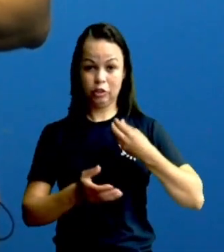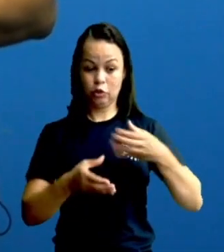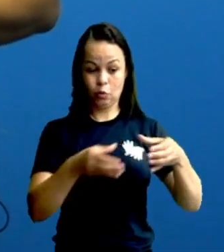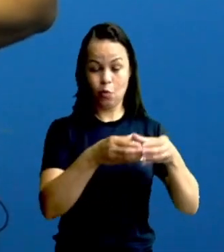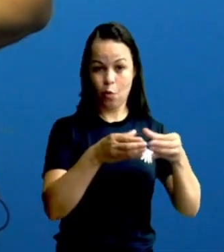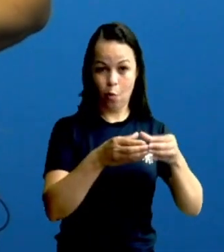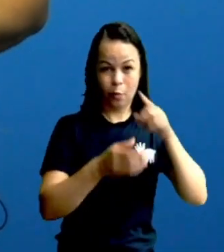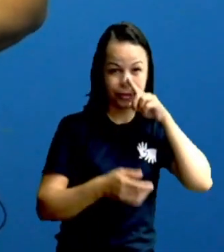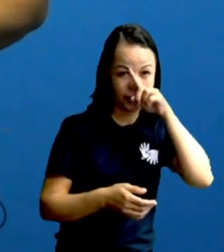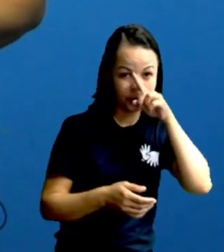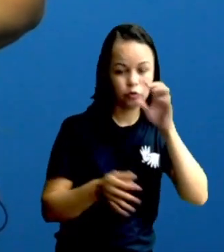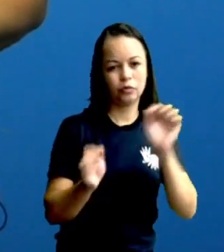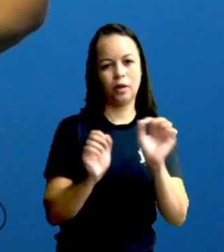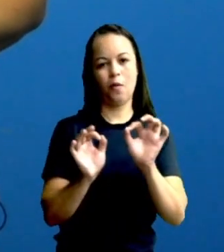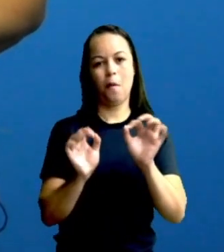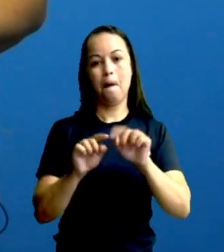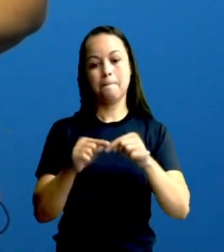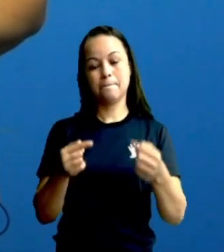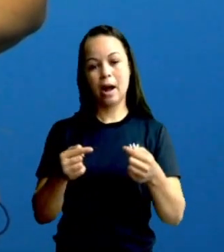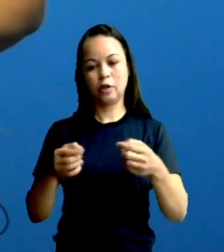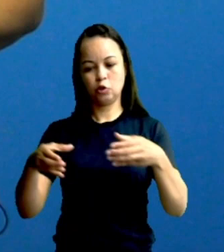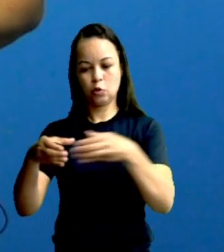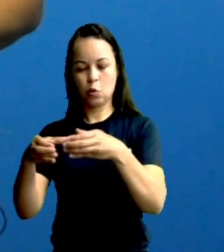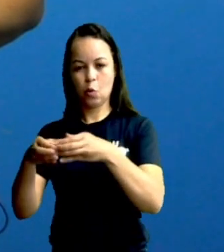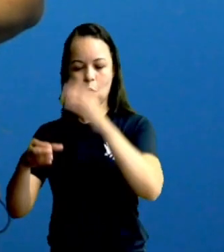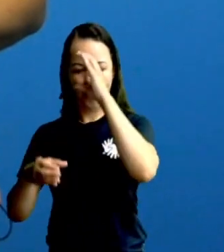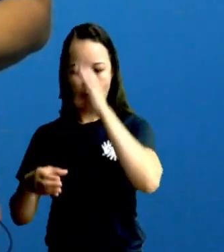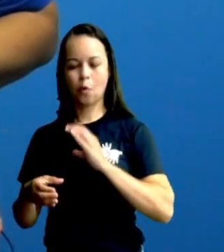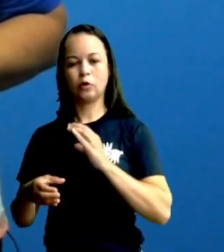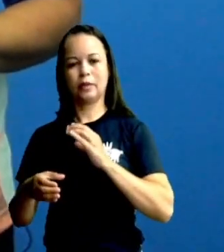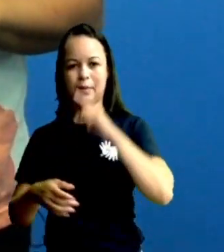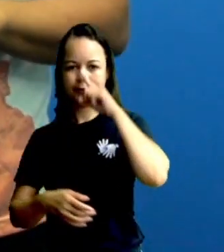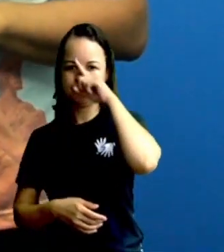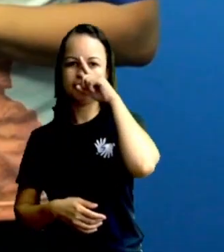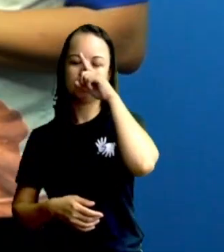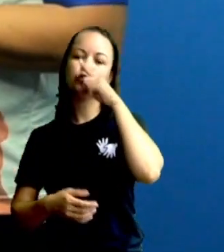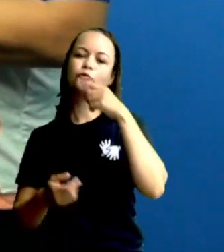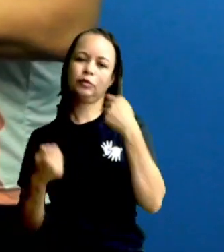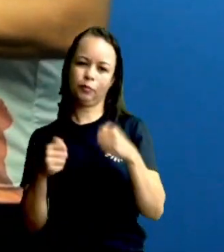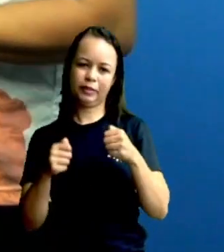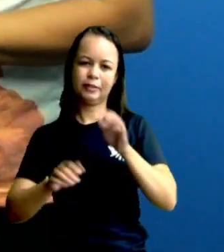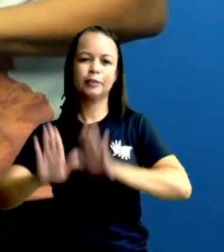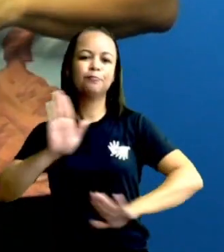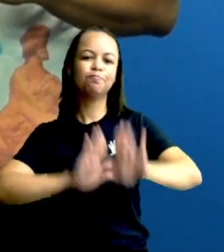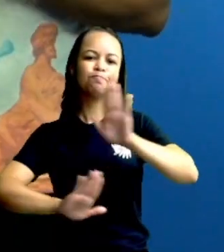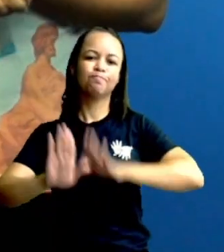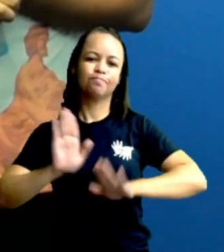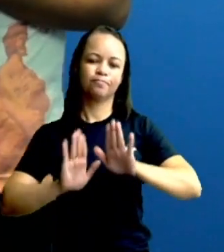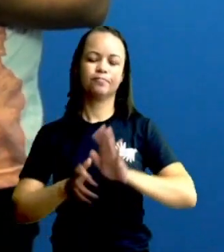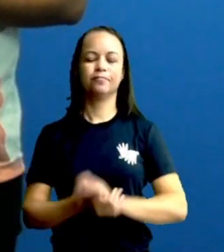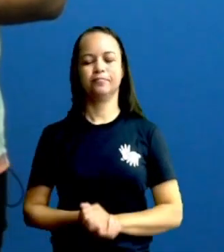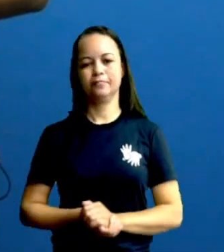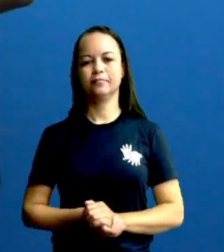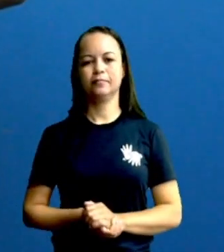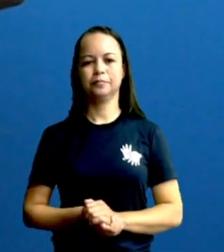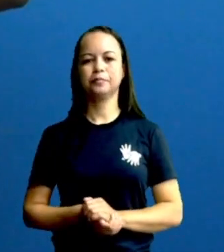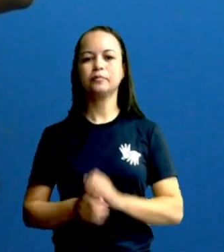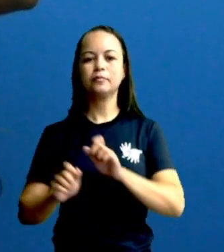de risco, mas sim comportamento de risco. Por favor, produção, vamos para o nosso próximo